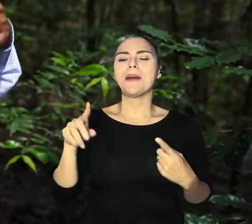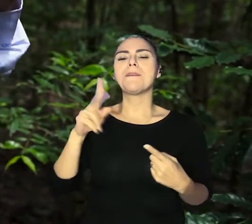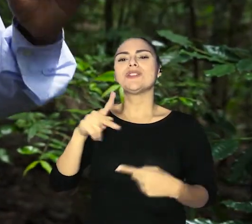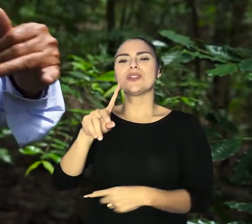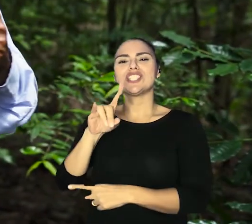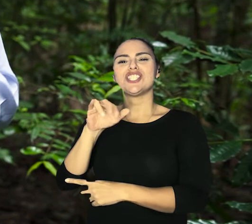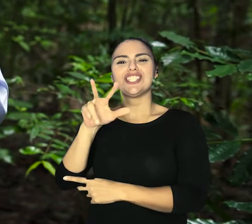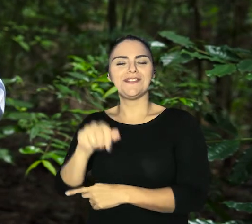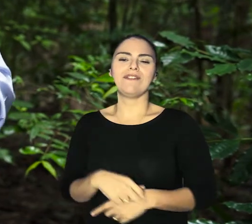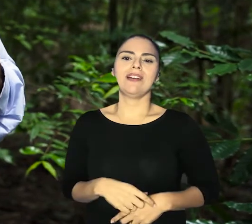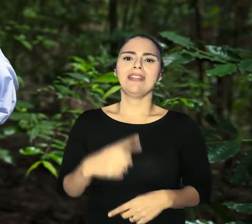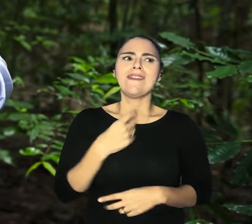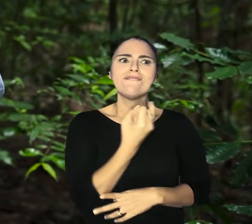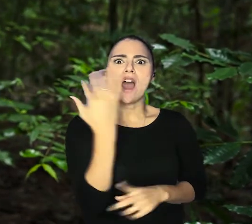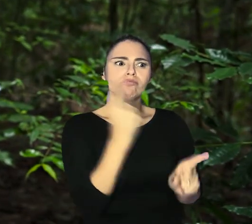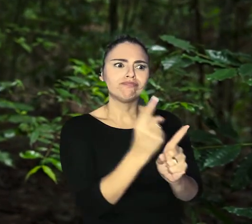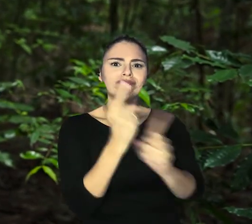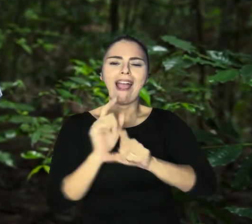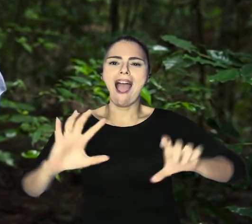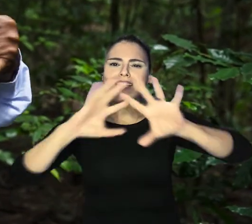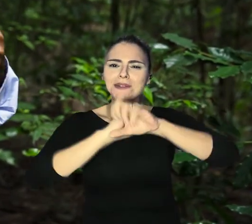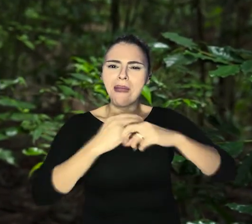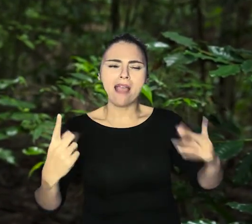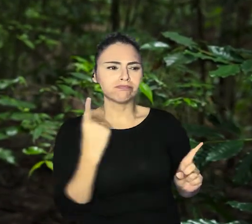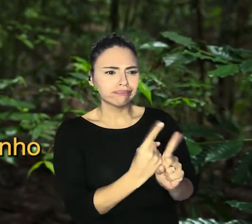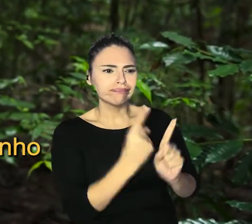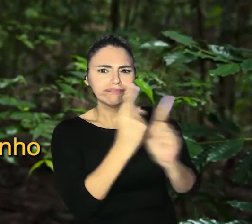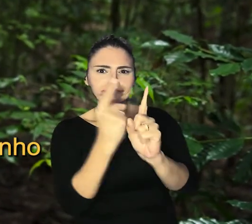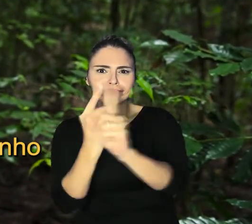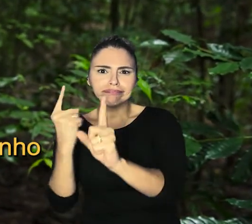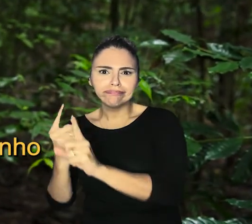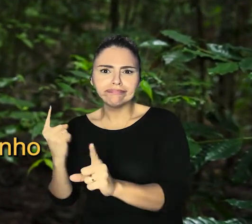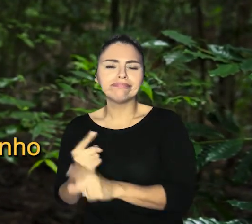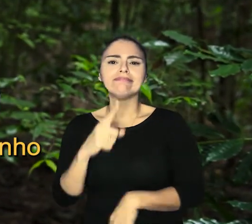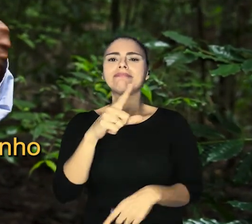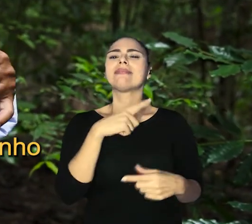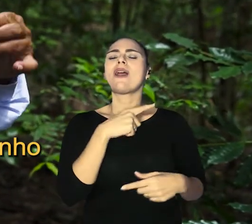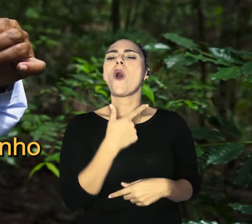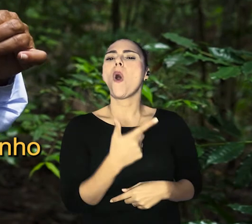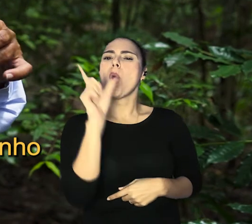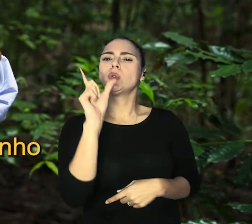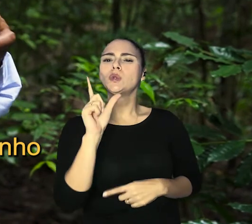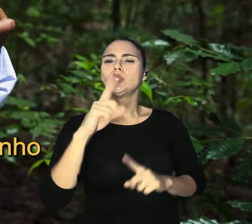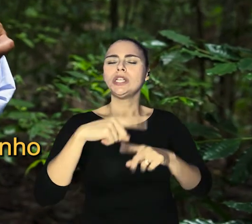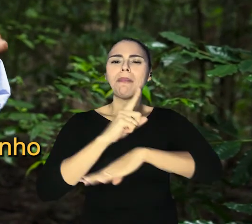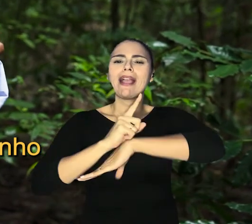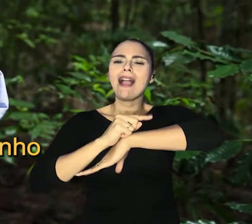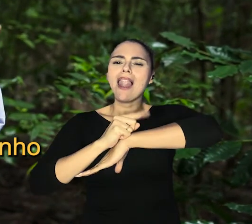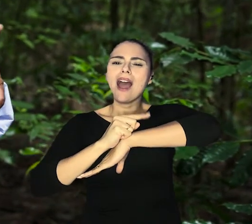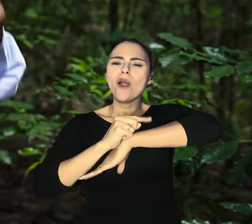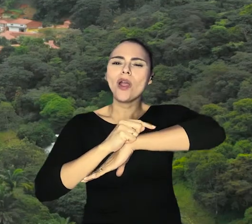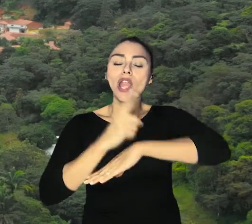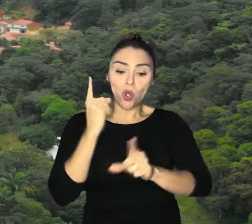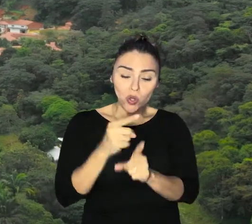Diva. Encontrei várias espécies, encontrei uma espécie de um Adelofine baturitense, que é um calanguinho que foi